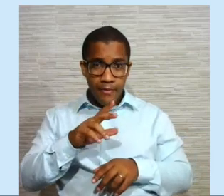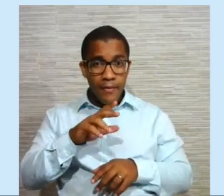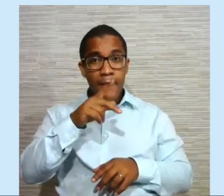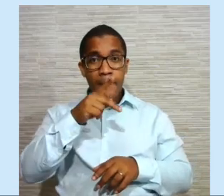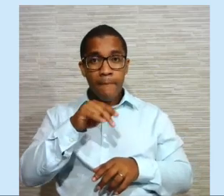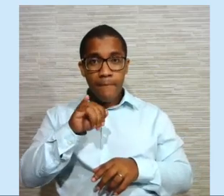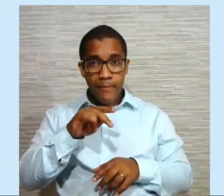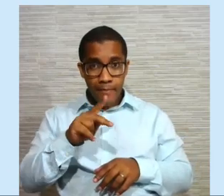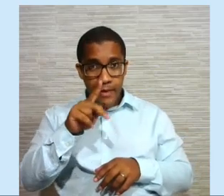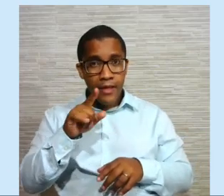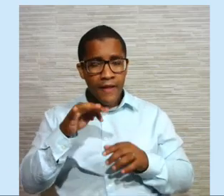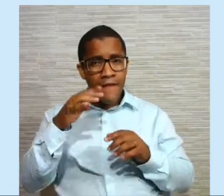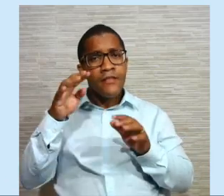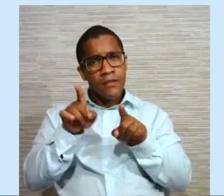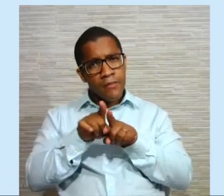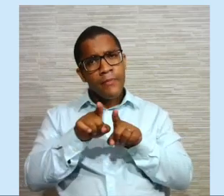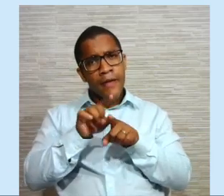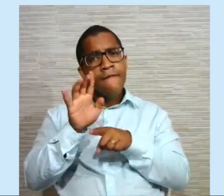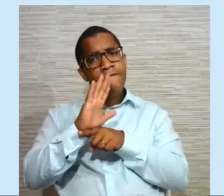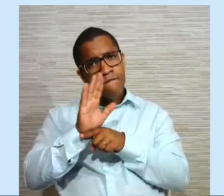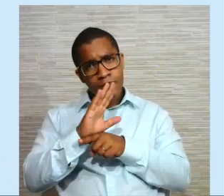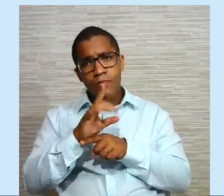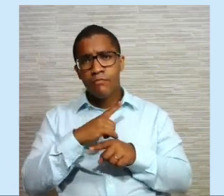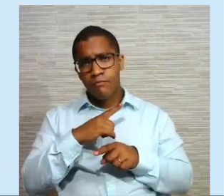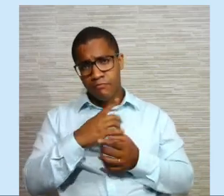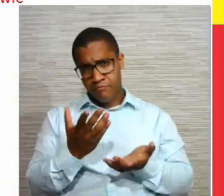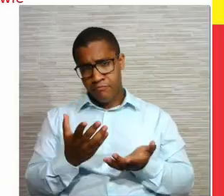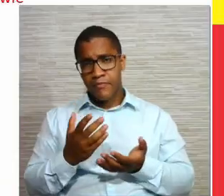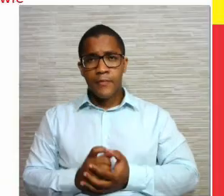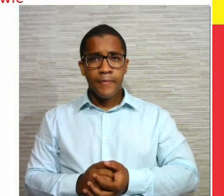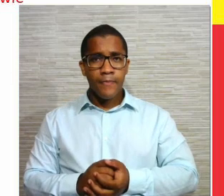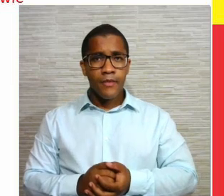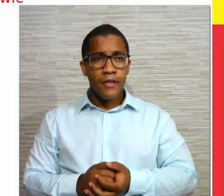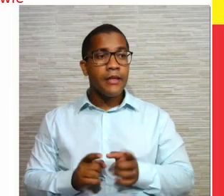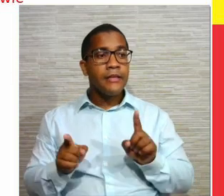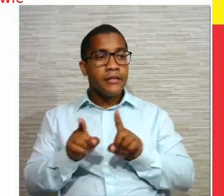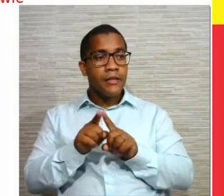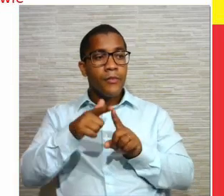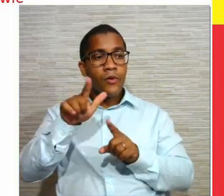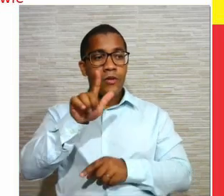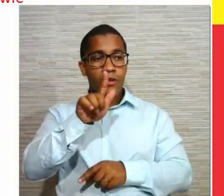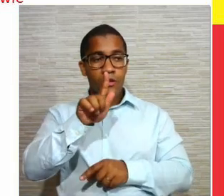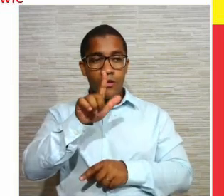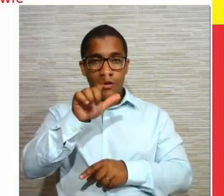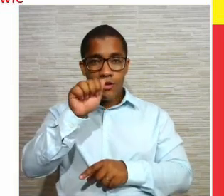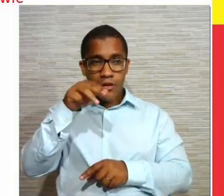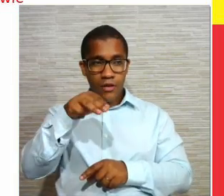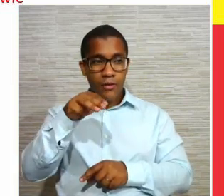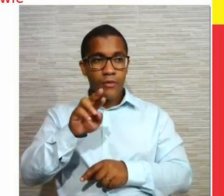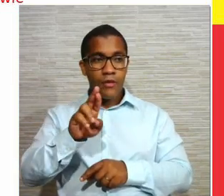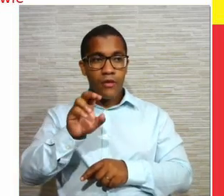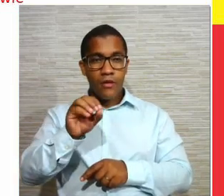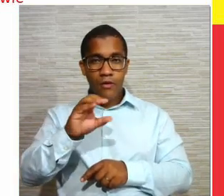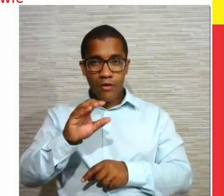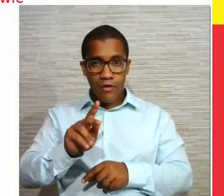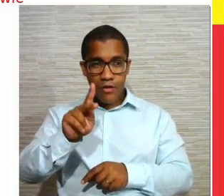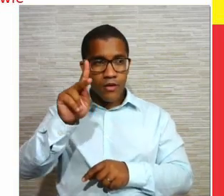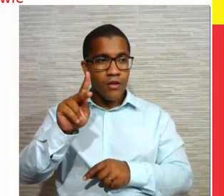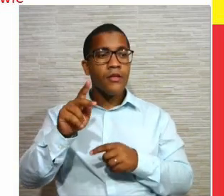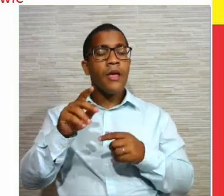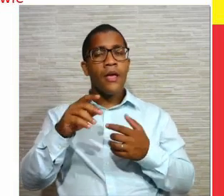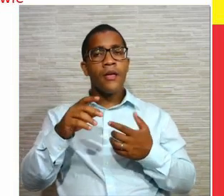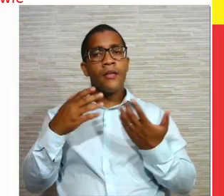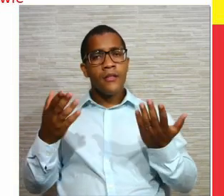filmes, e, enfim, né? Não ficou só apenas na música. Tivemos também o glam rock, ou glitter rock, como alguns